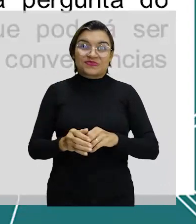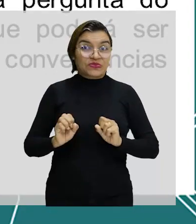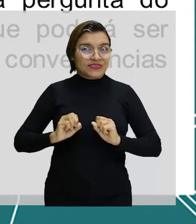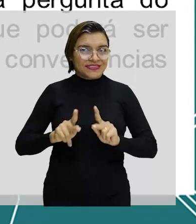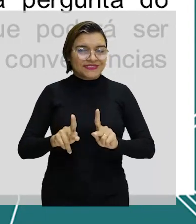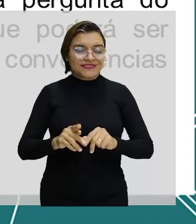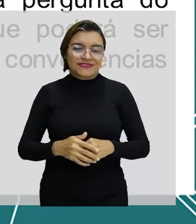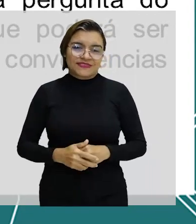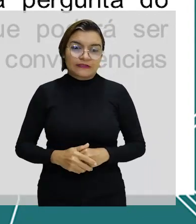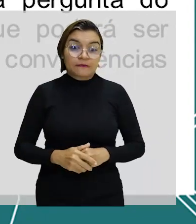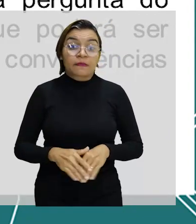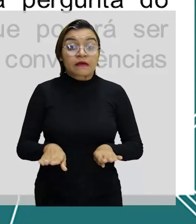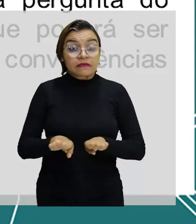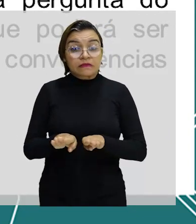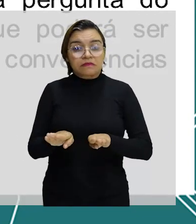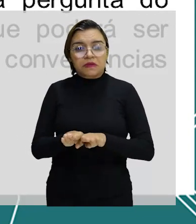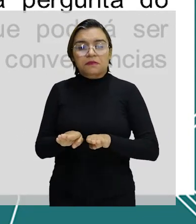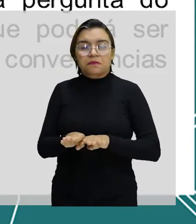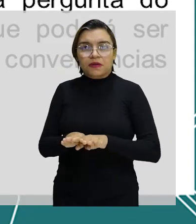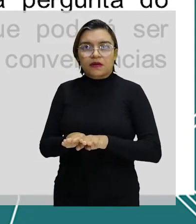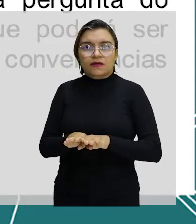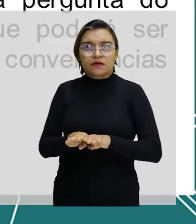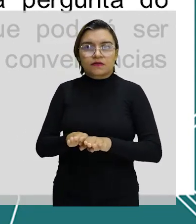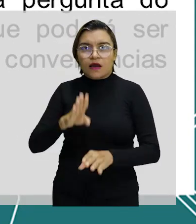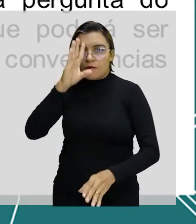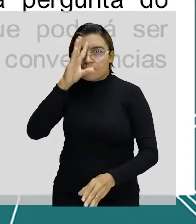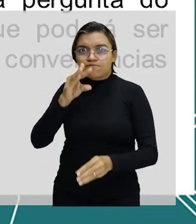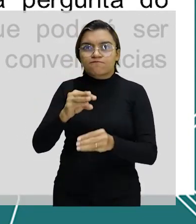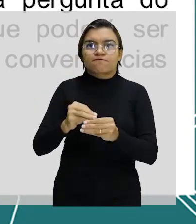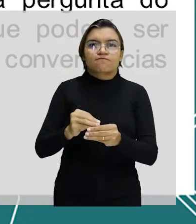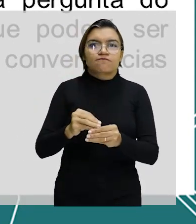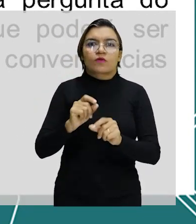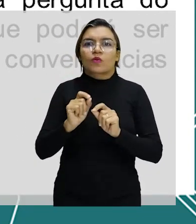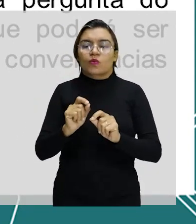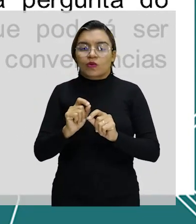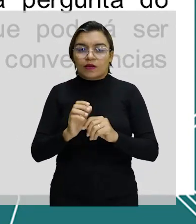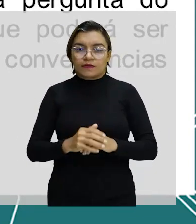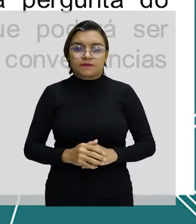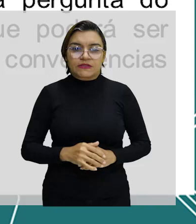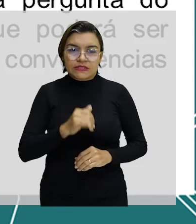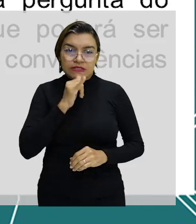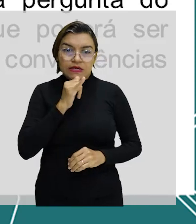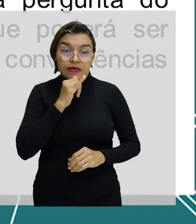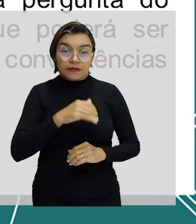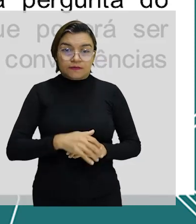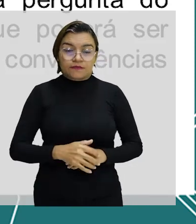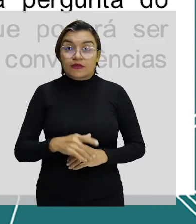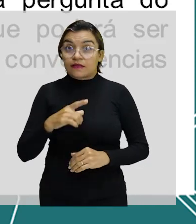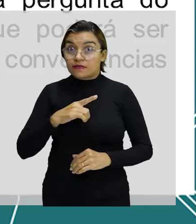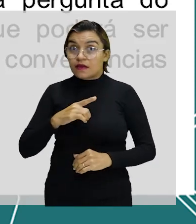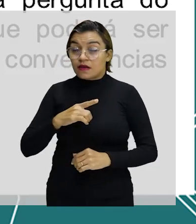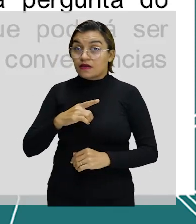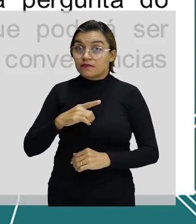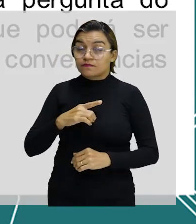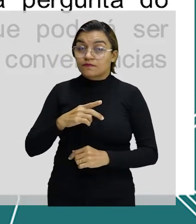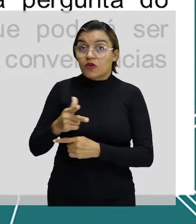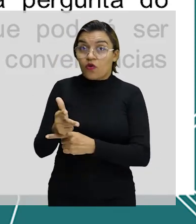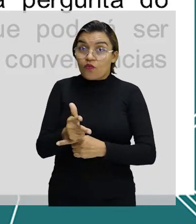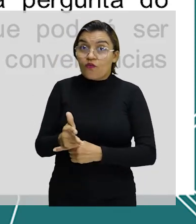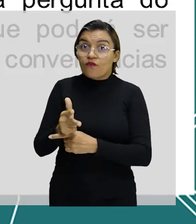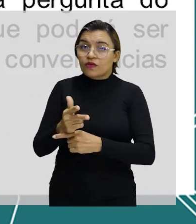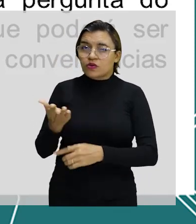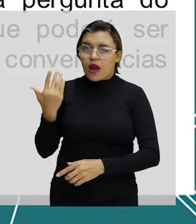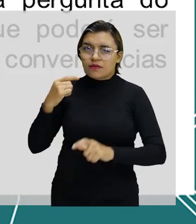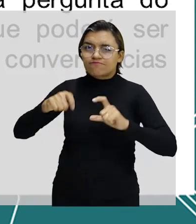bem? Também podemos resumir, os passos. Aí nós temos um vídeo anterior onde nós trabalhamos